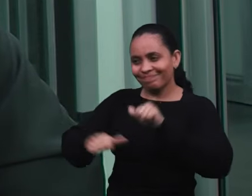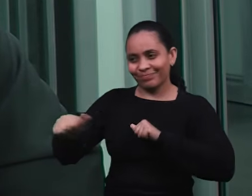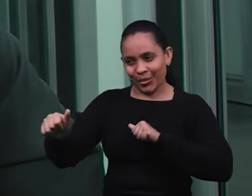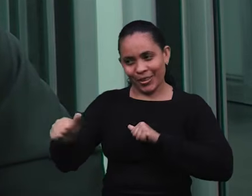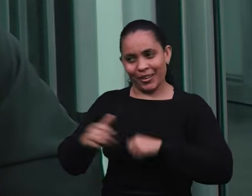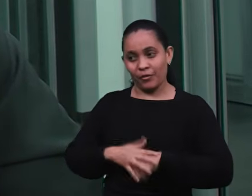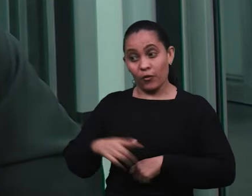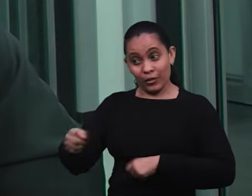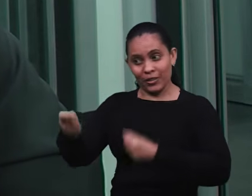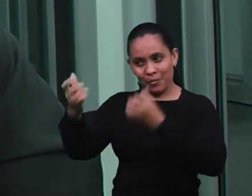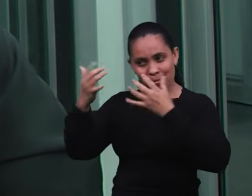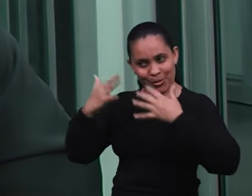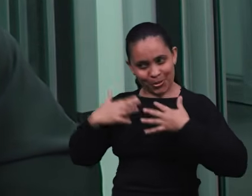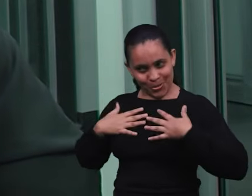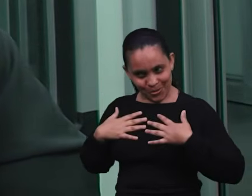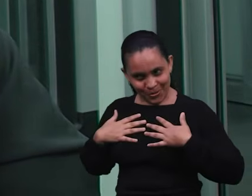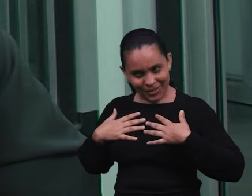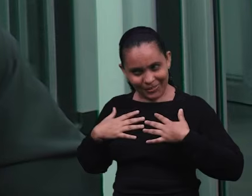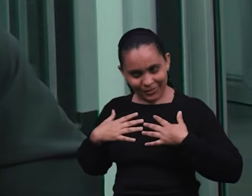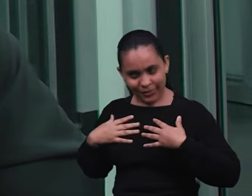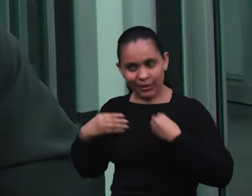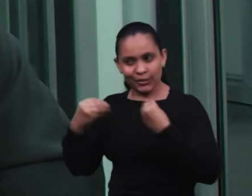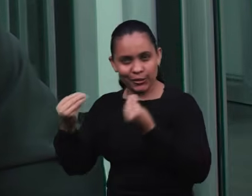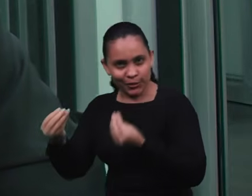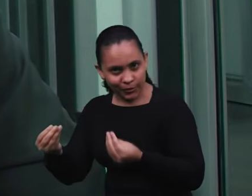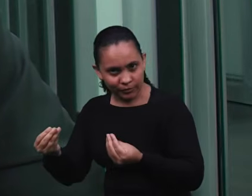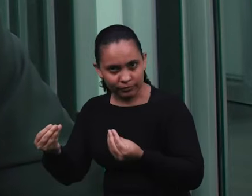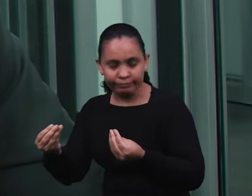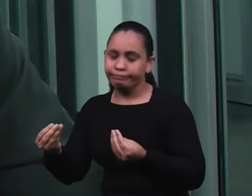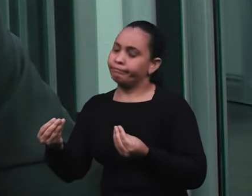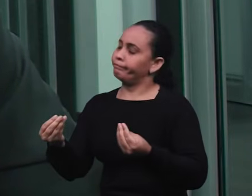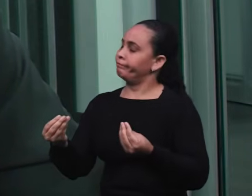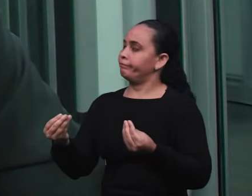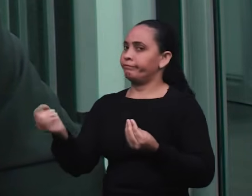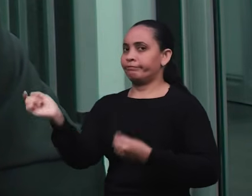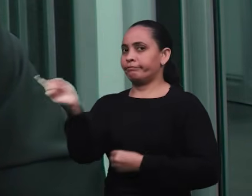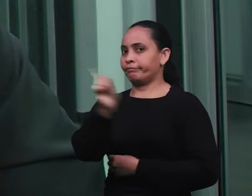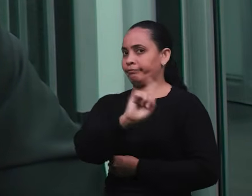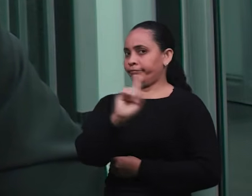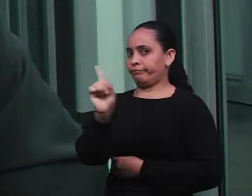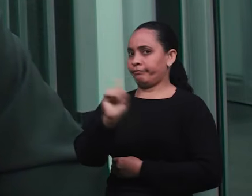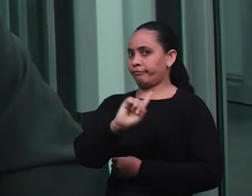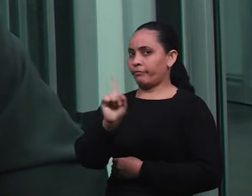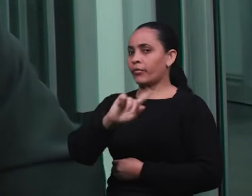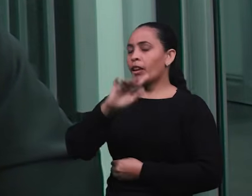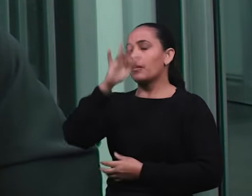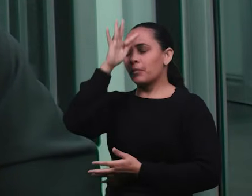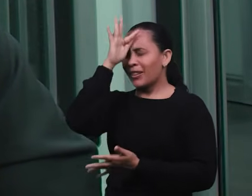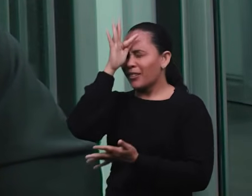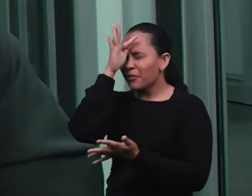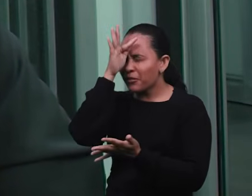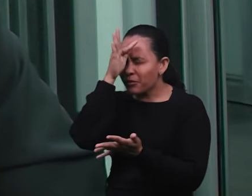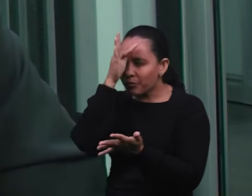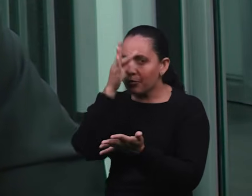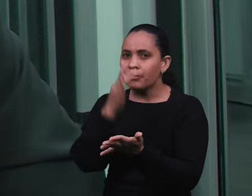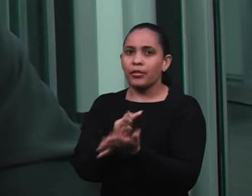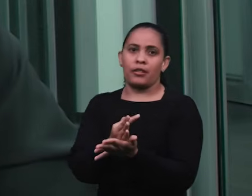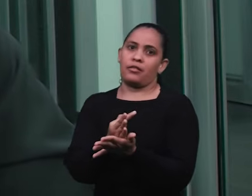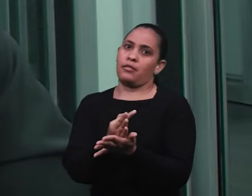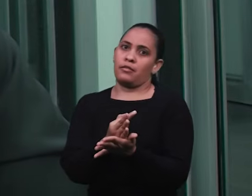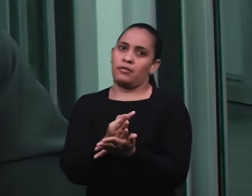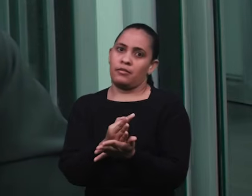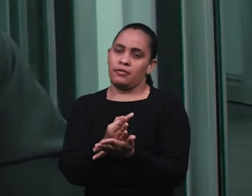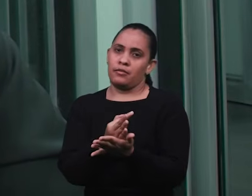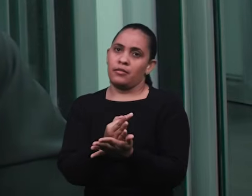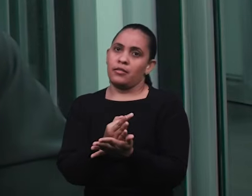troca, exatamente, né? Isso aí, exatamente o que o Vinícius falou. Não é troca, né? É de coração, amor por fé. Não, eu vou fazer isso porque eu